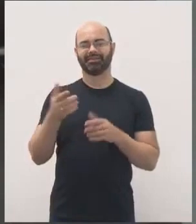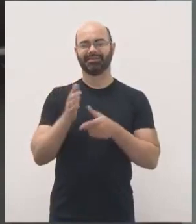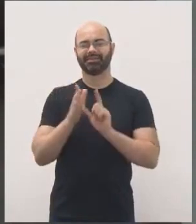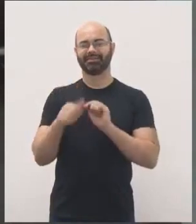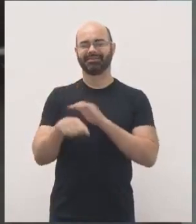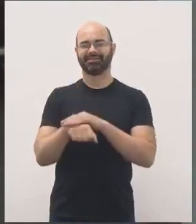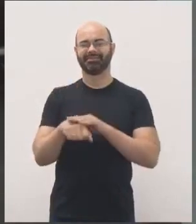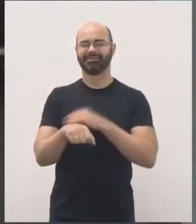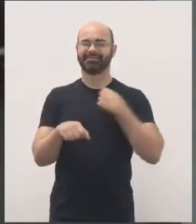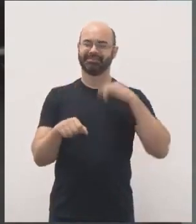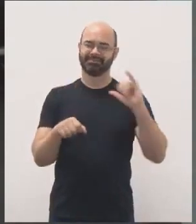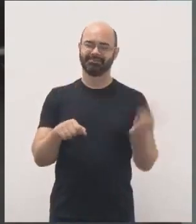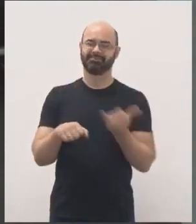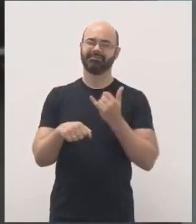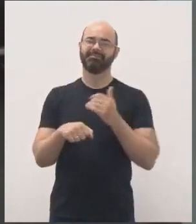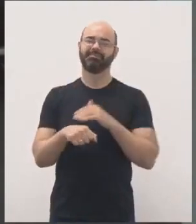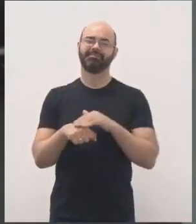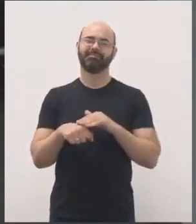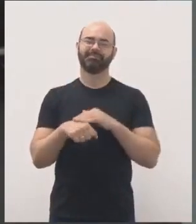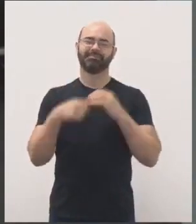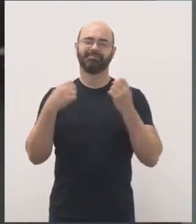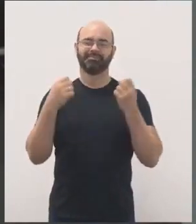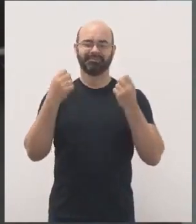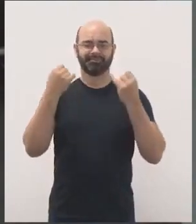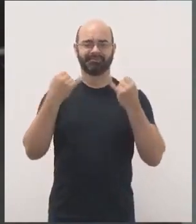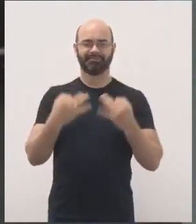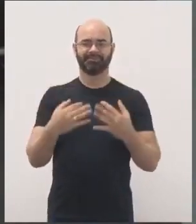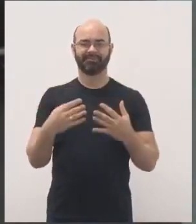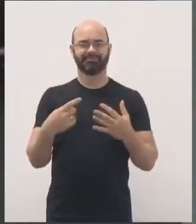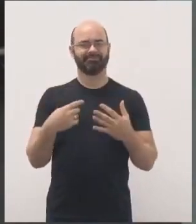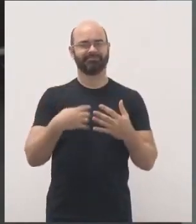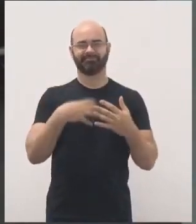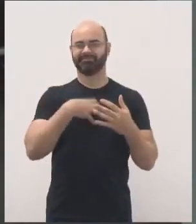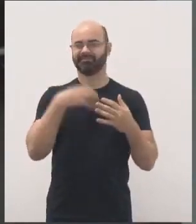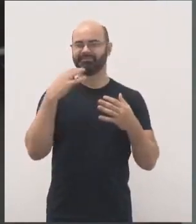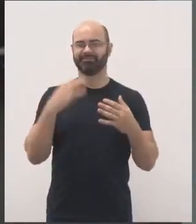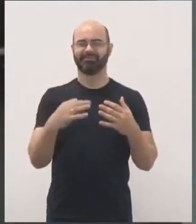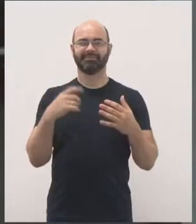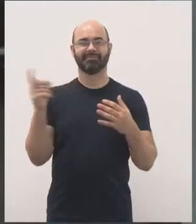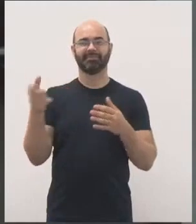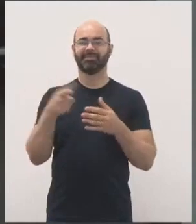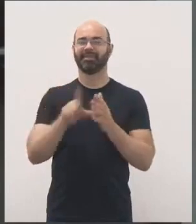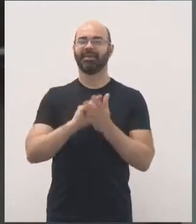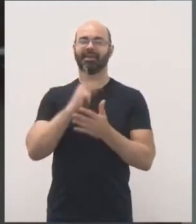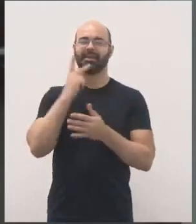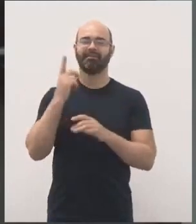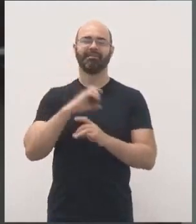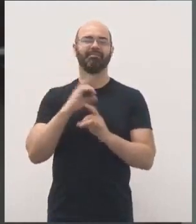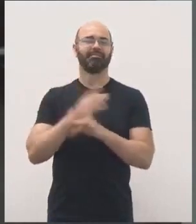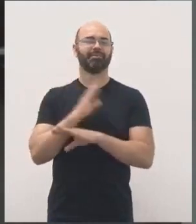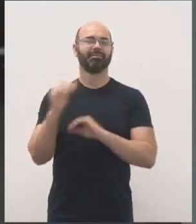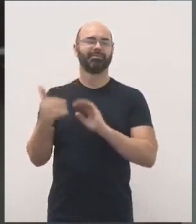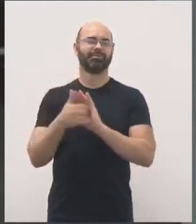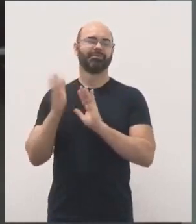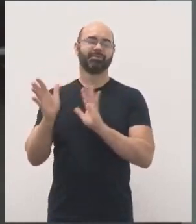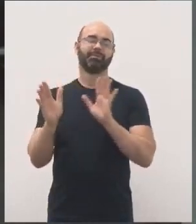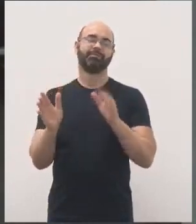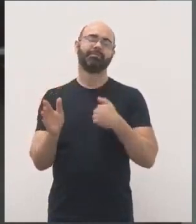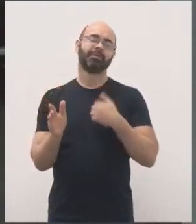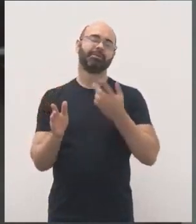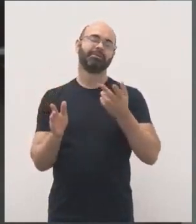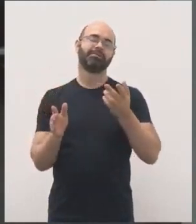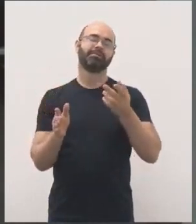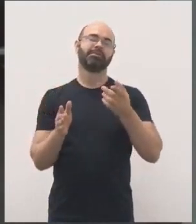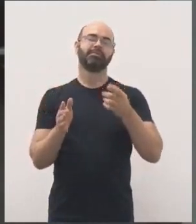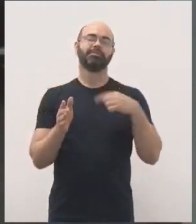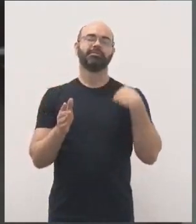fala dela, ela já estava, certamente falaria tudo que precisava. Mas qual que é a ideia, né? A gente